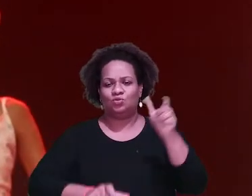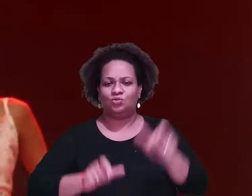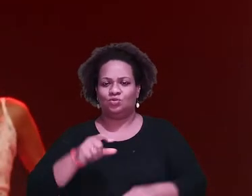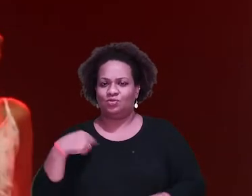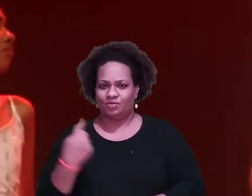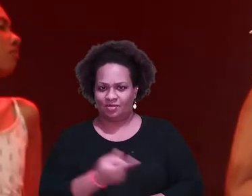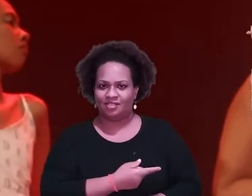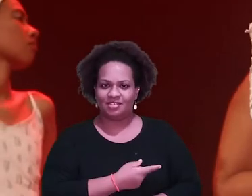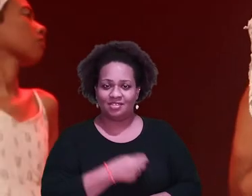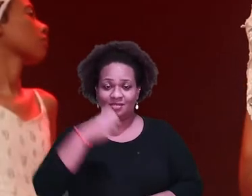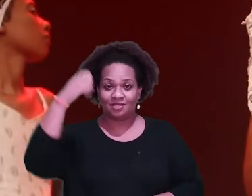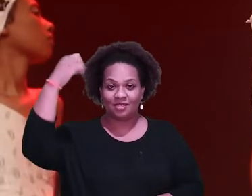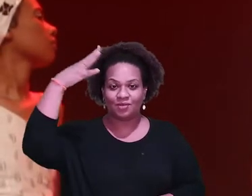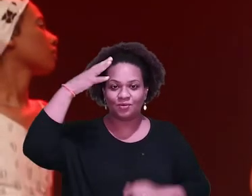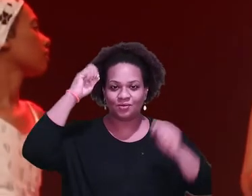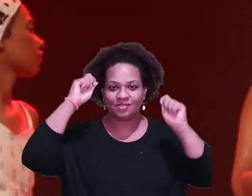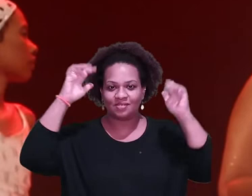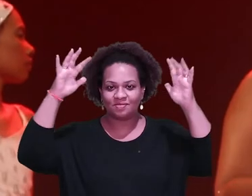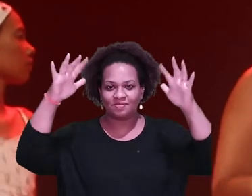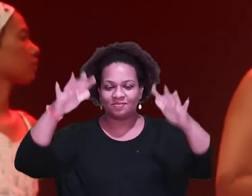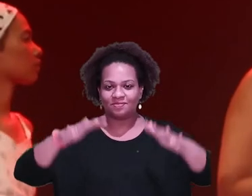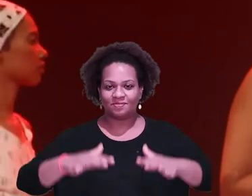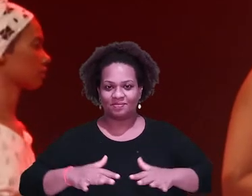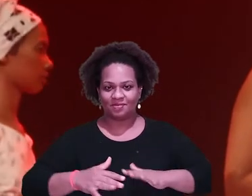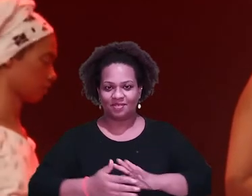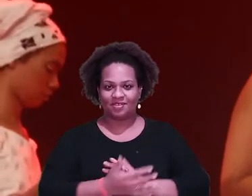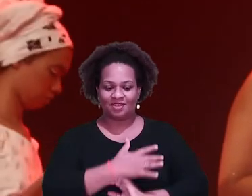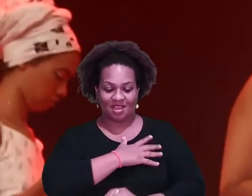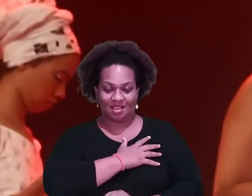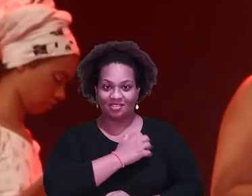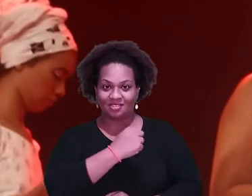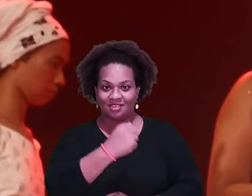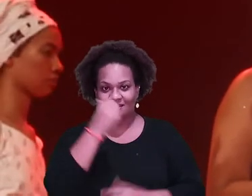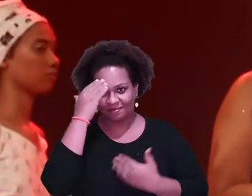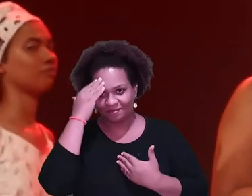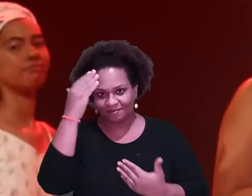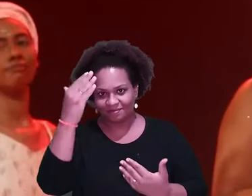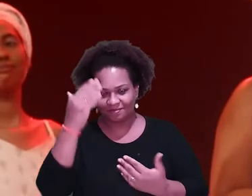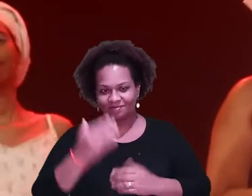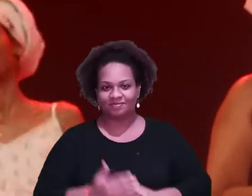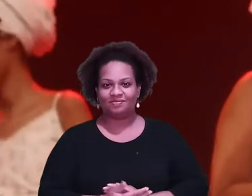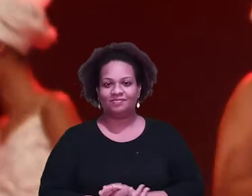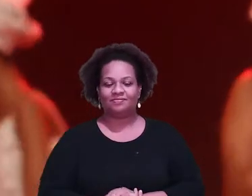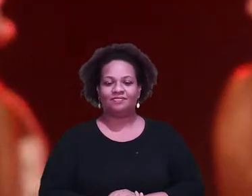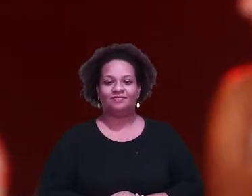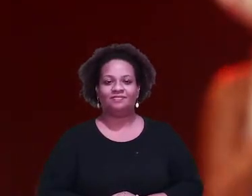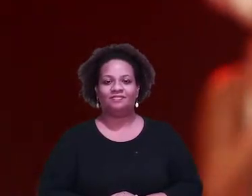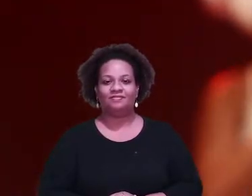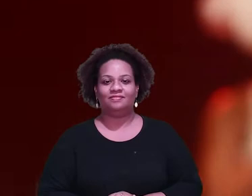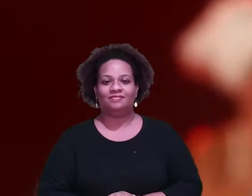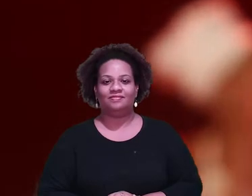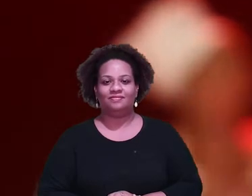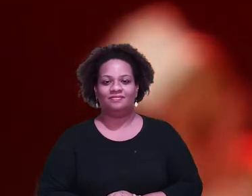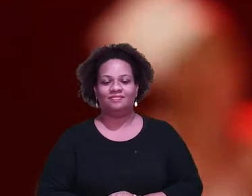todas e todos nós e da Luz é muito cheia muito obrigada